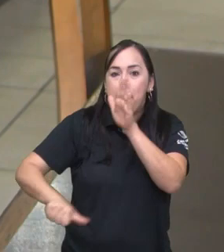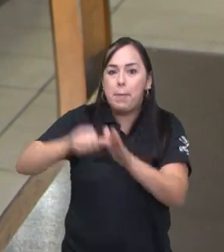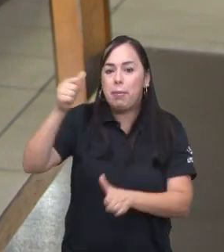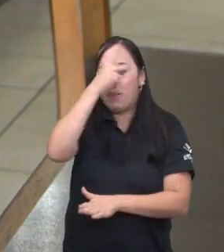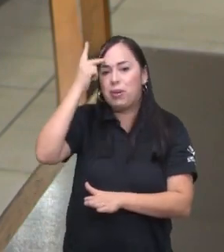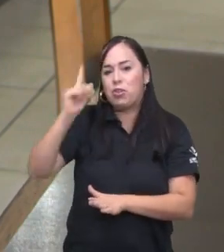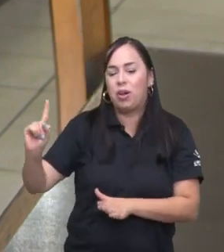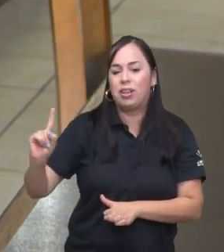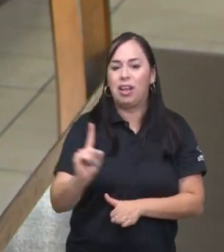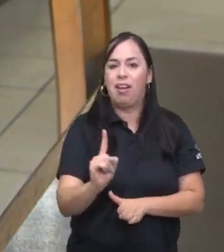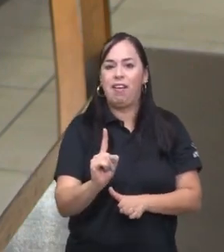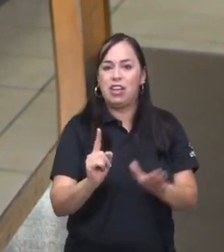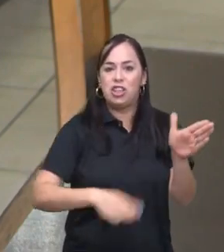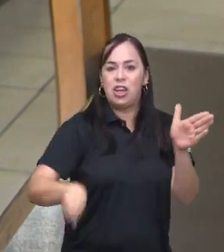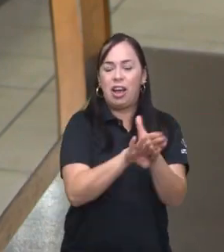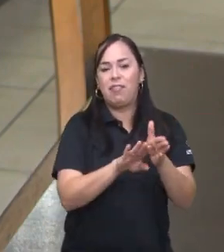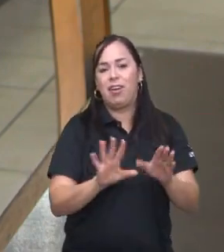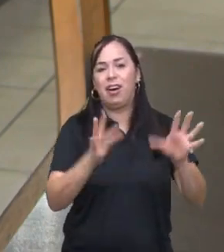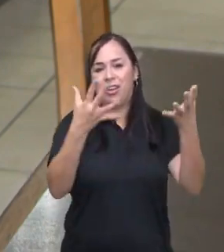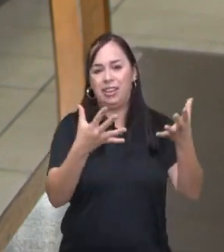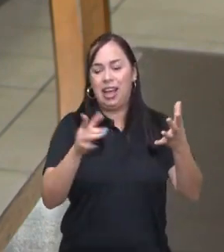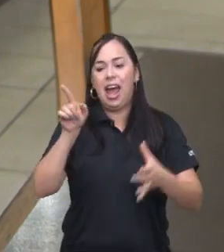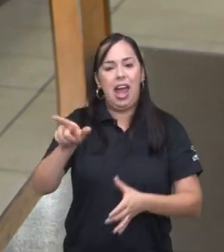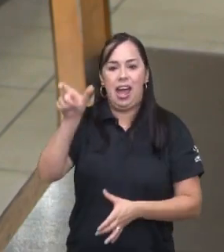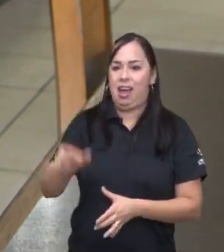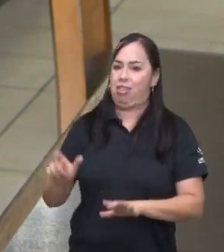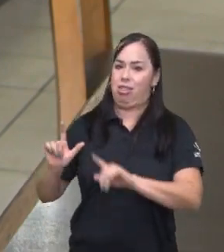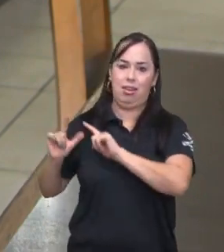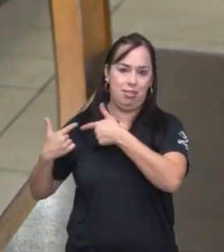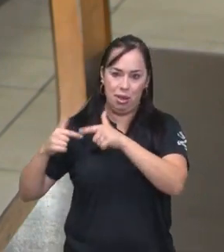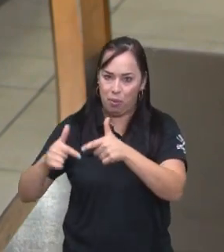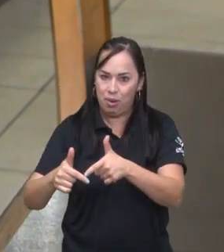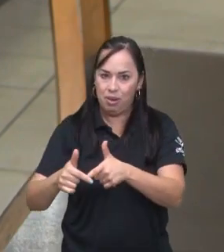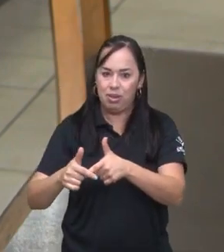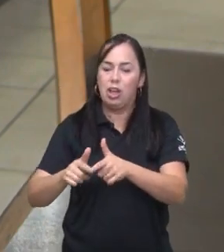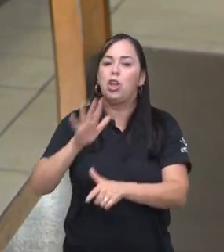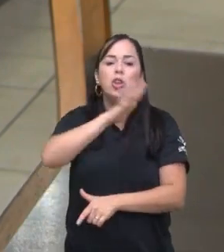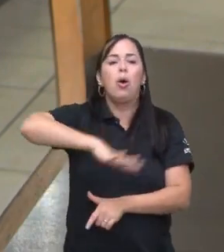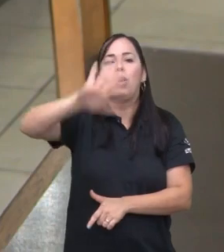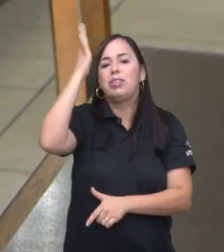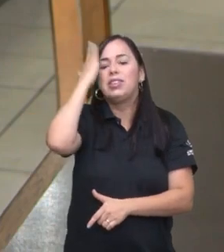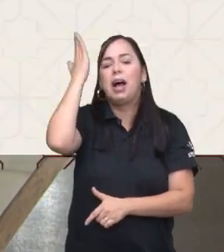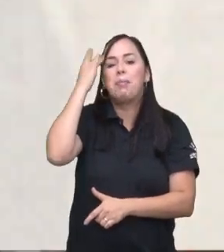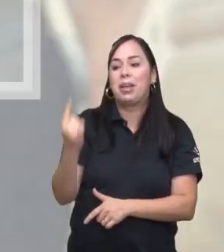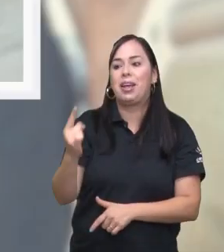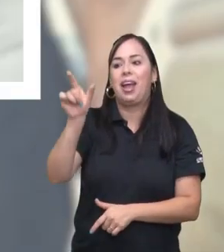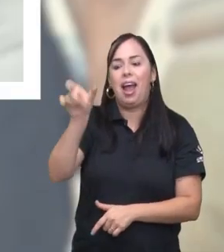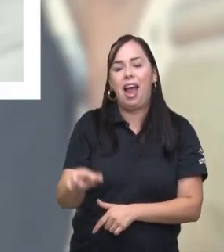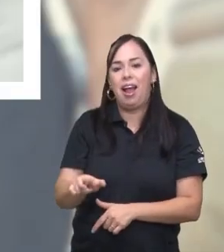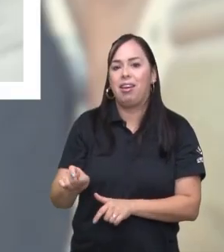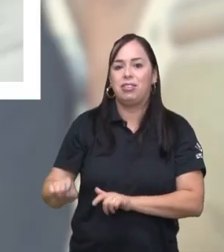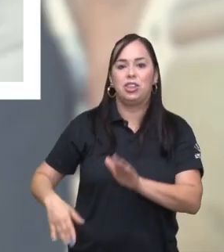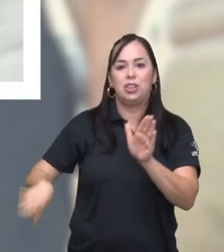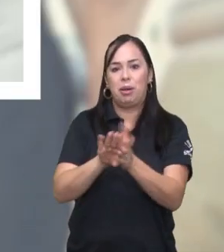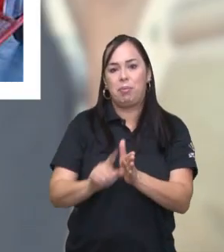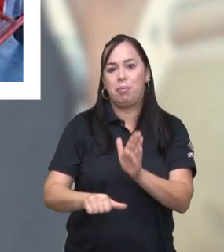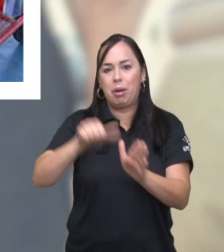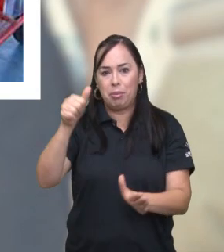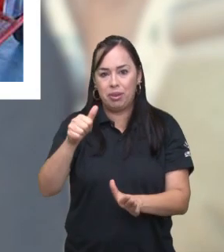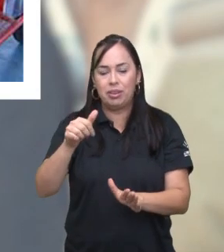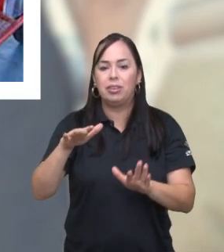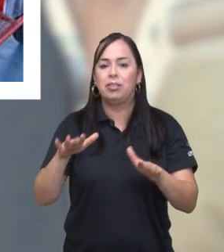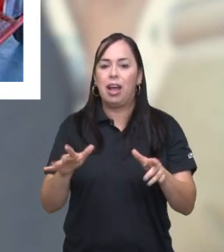até uma tradição. Todo mundo já sabia, nossa, a senhora vai estar lá a primeira. Tá. Então, assim, marcou muito a nossa vida também a